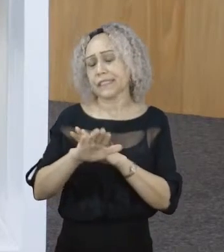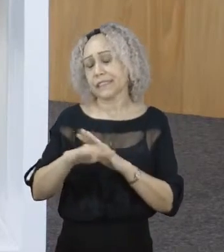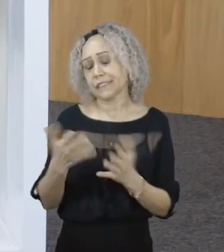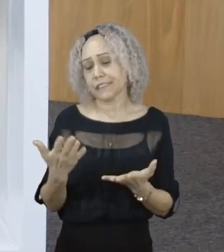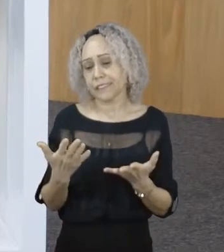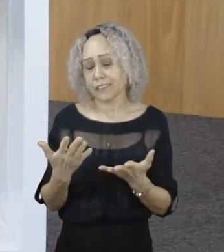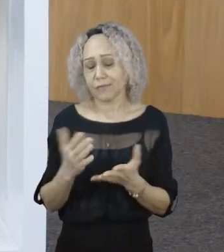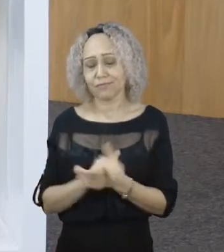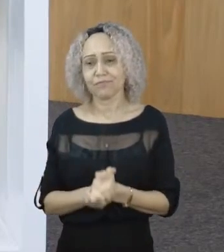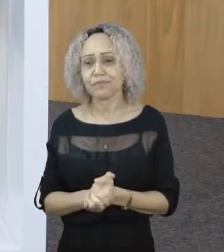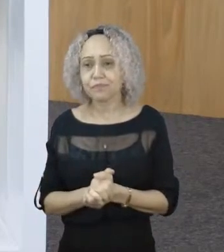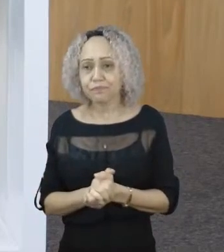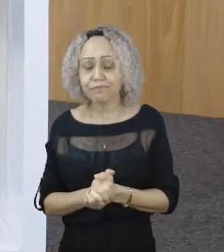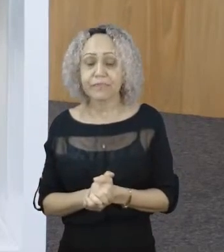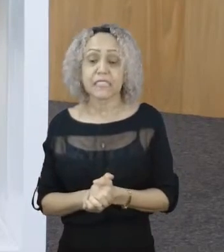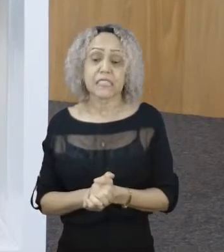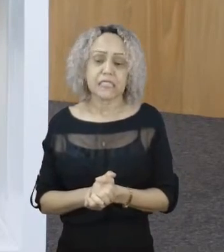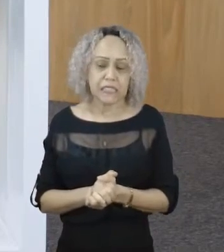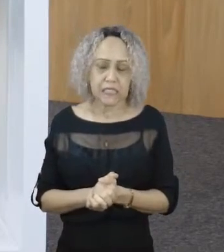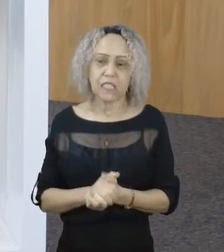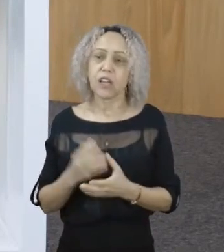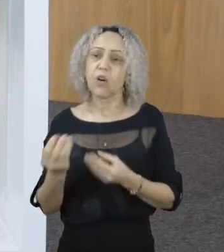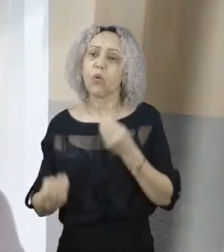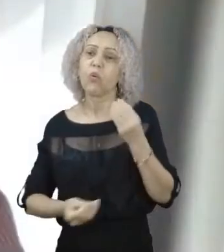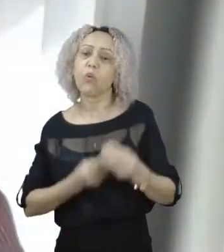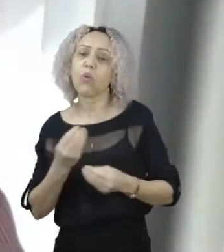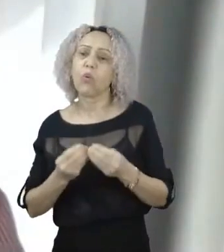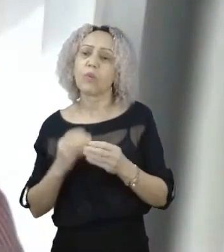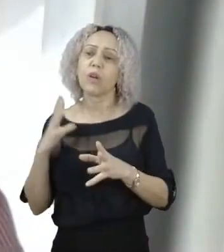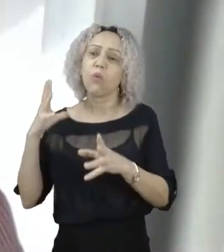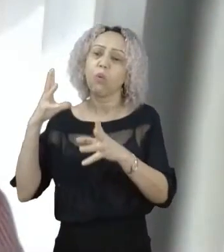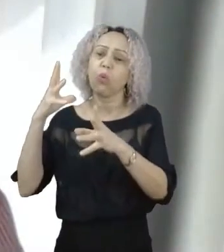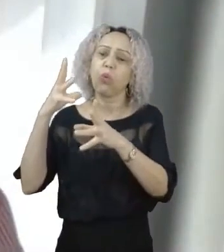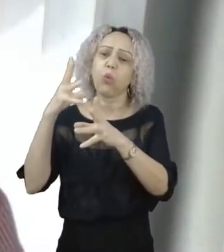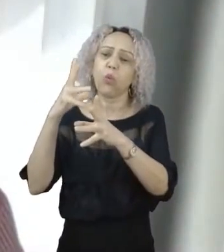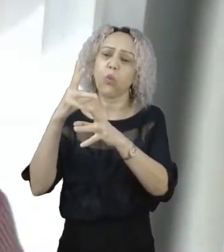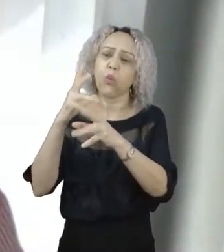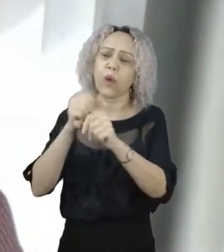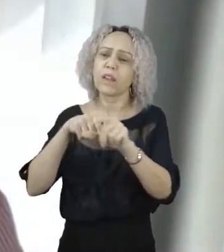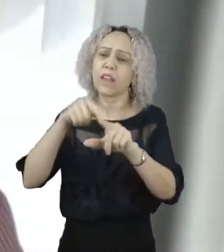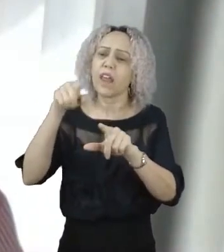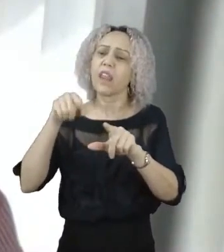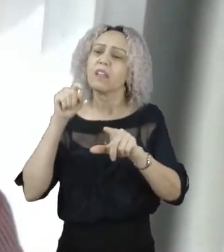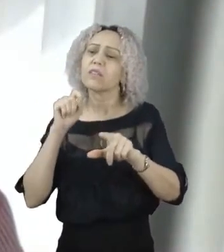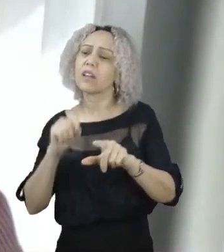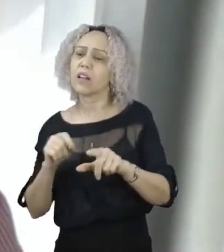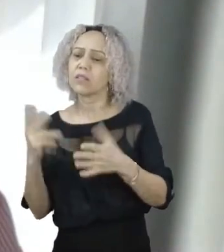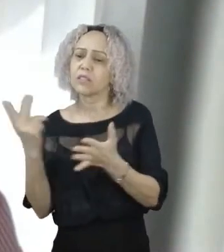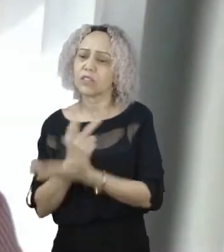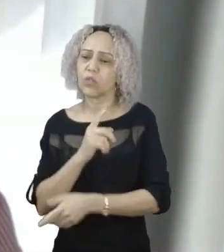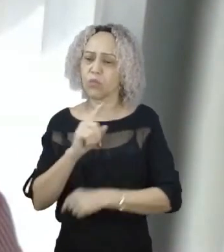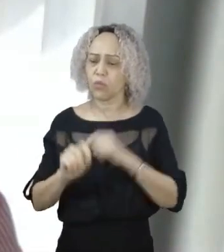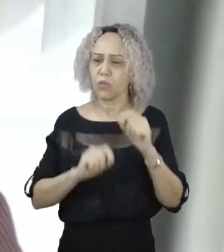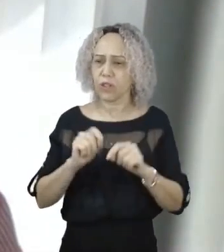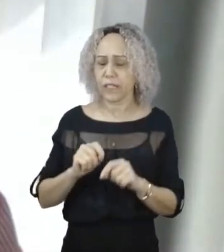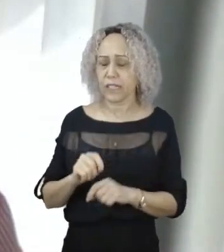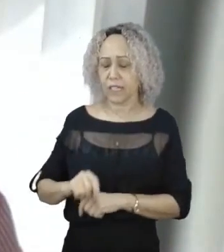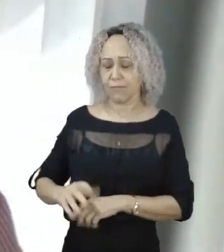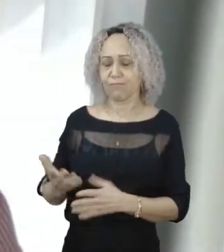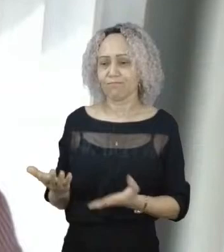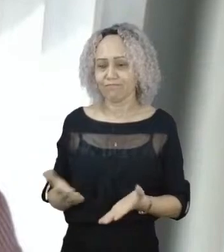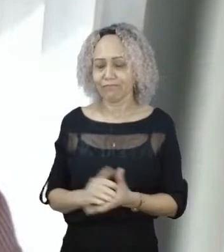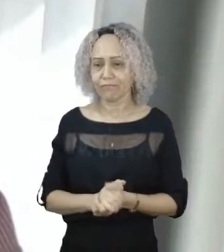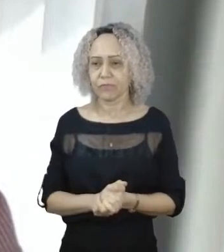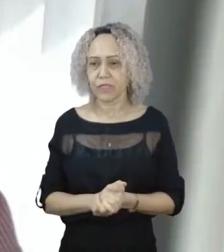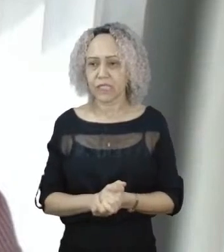estudante? Eu destaco que esses dados se deram também em decorrência da